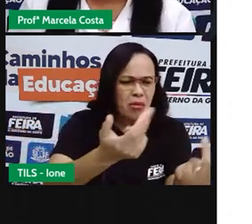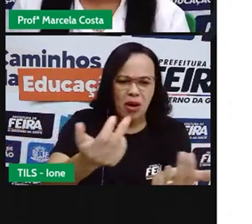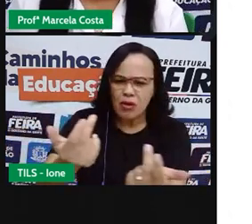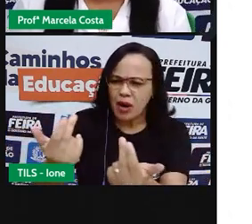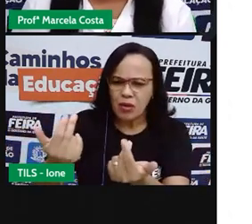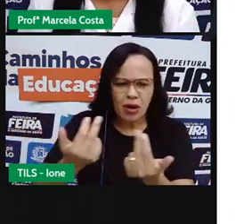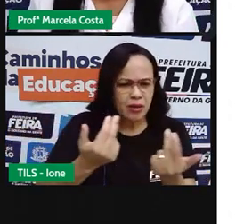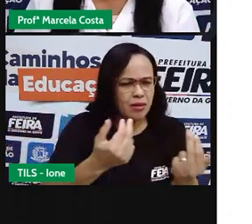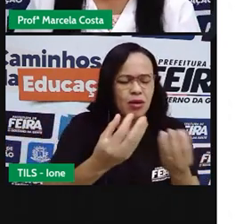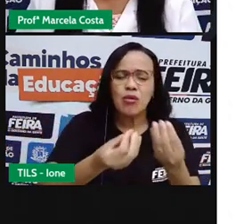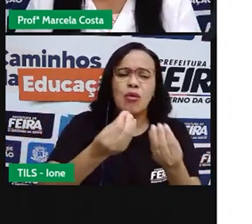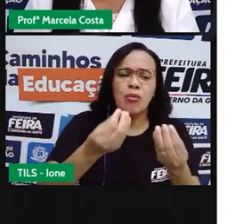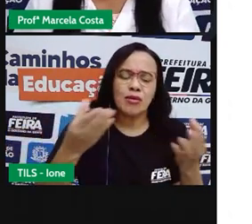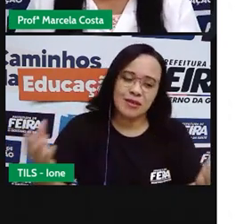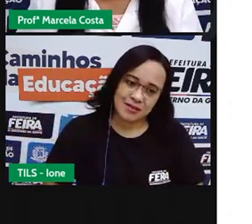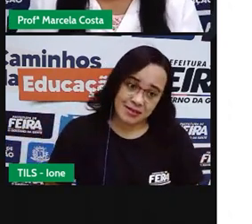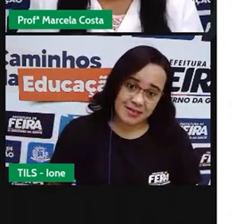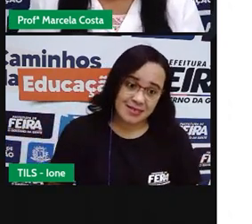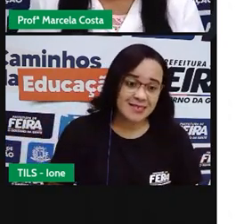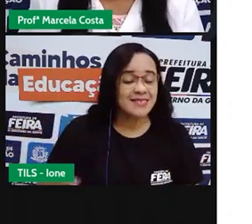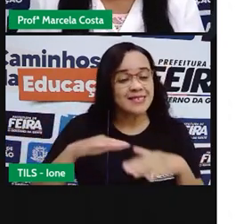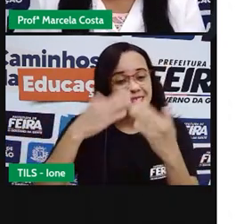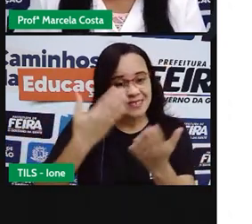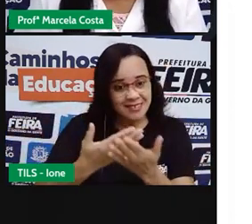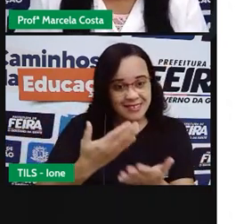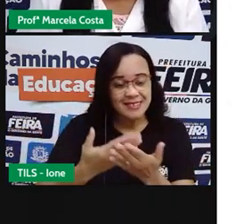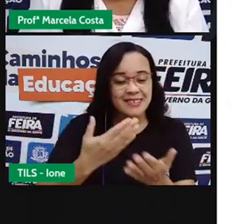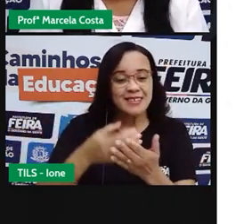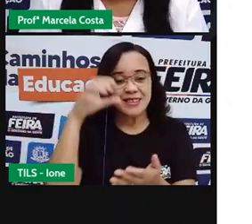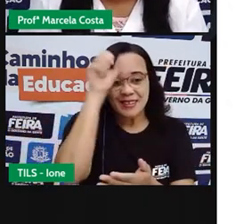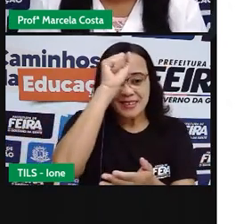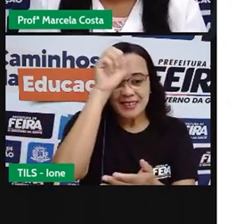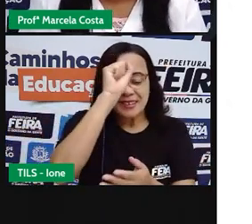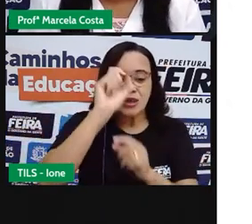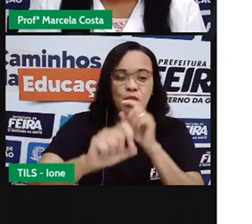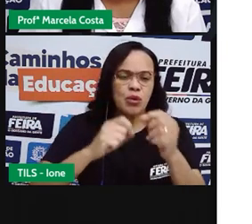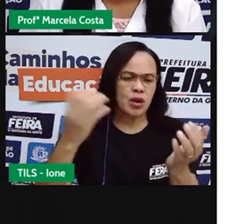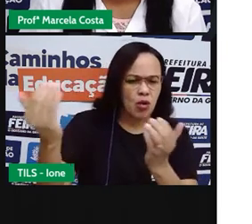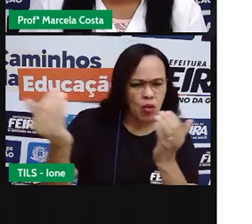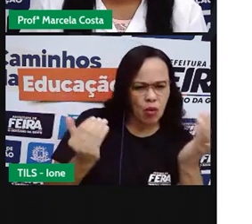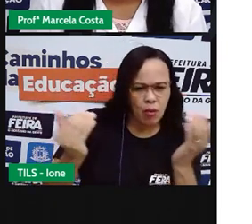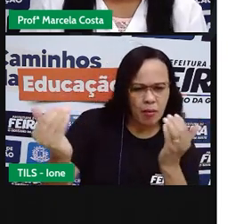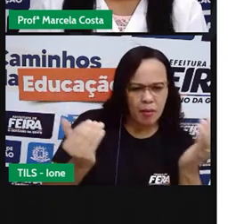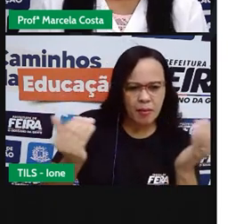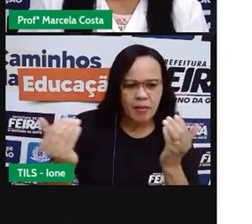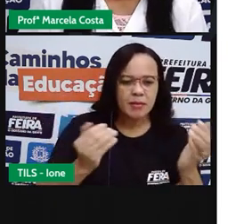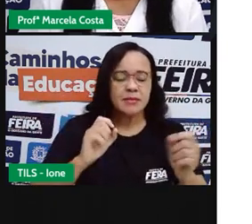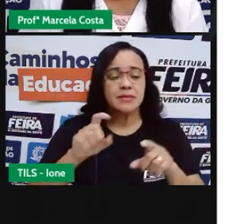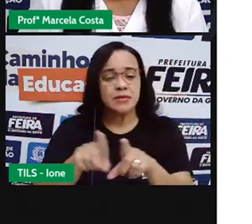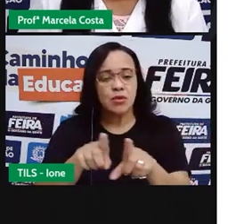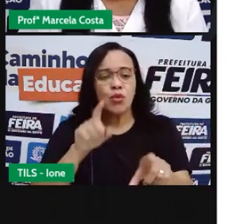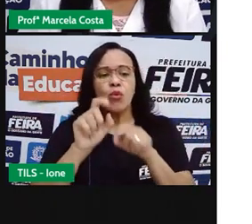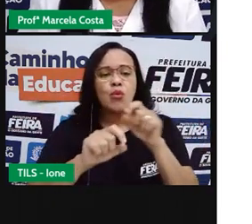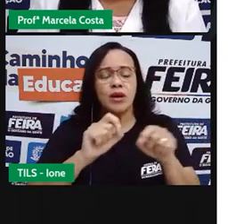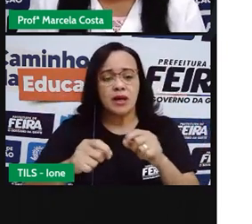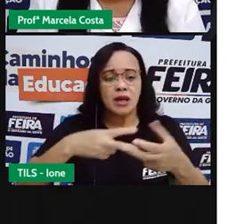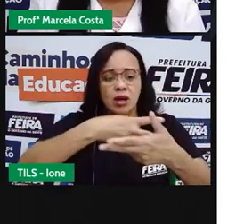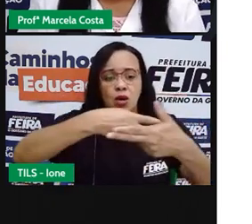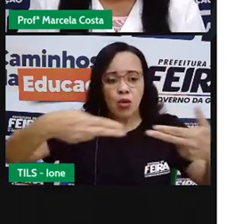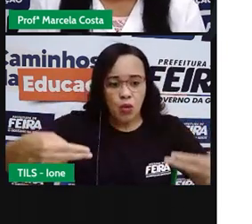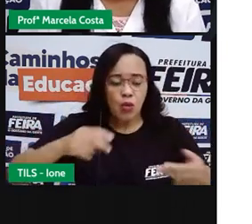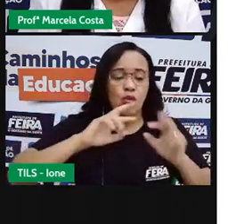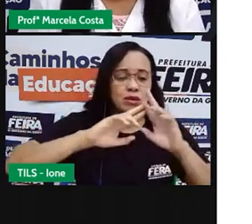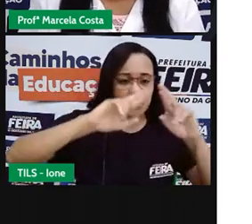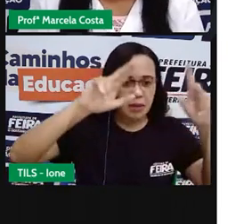Então, com essa aula, crianças, vocês vão aprender a comparar e classificar objetos